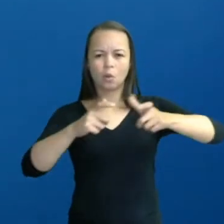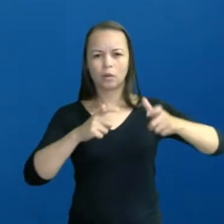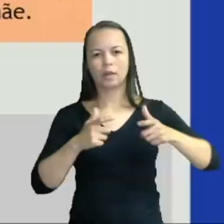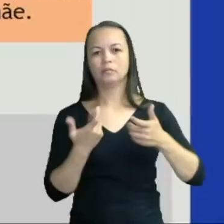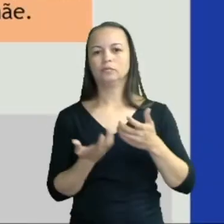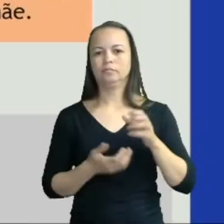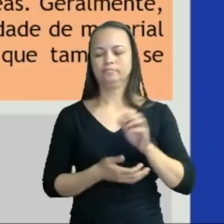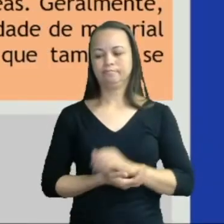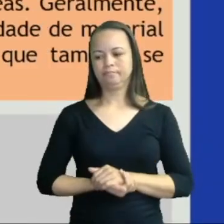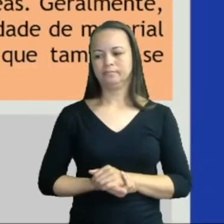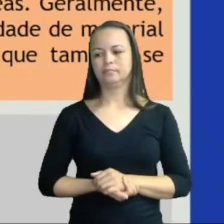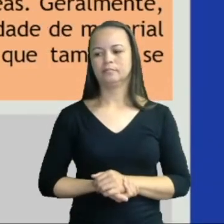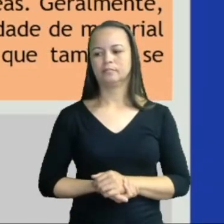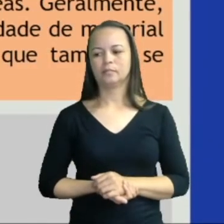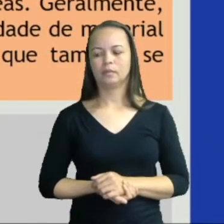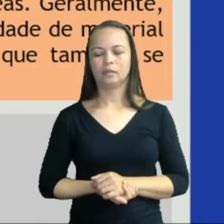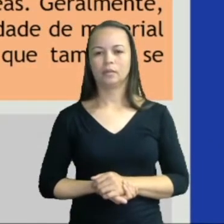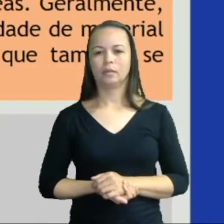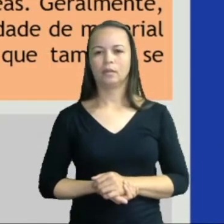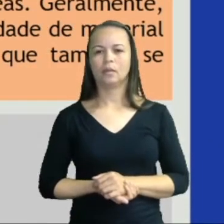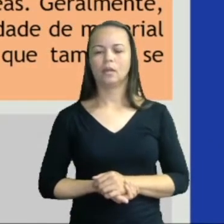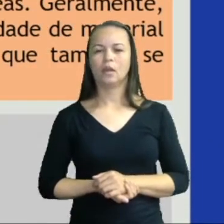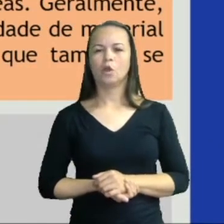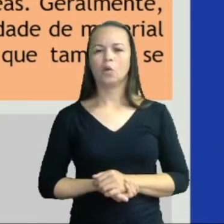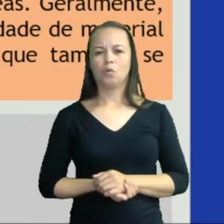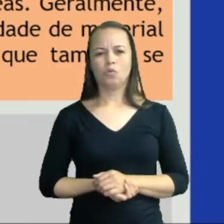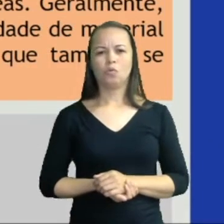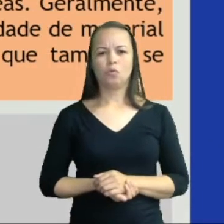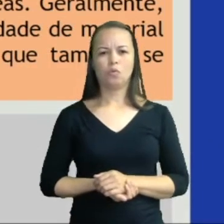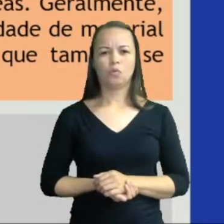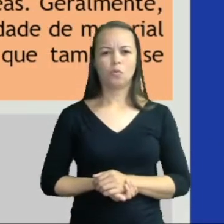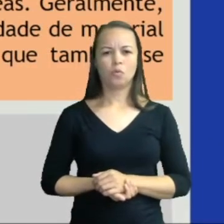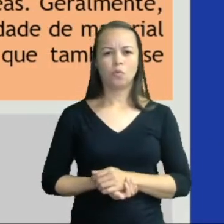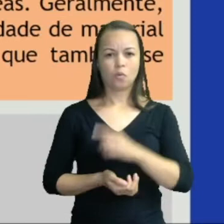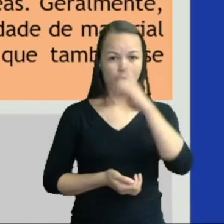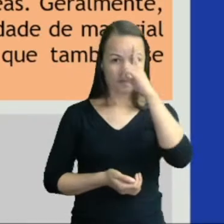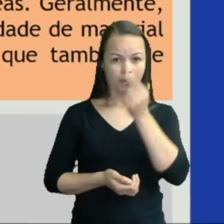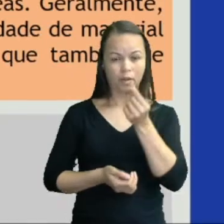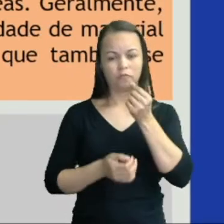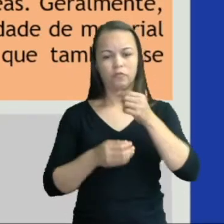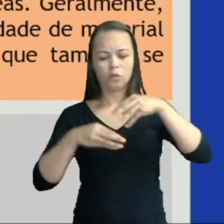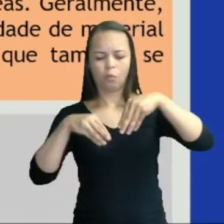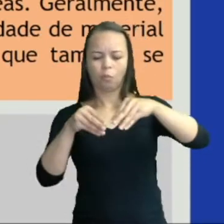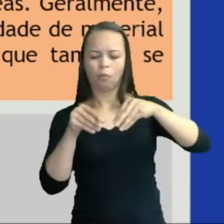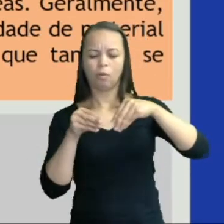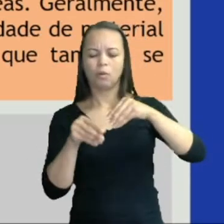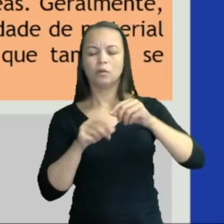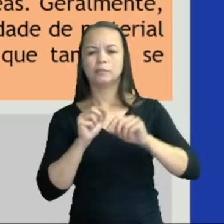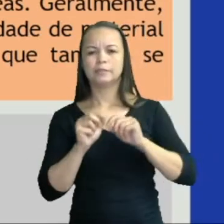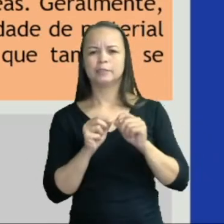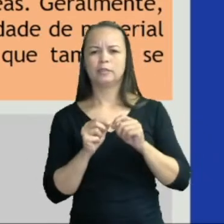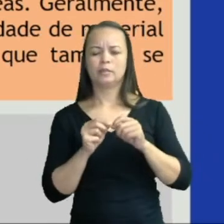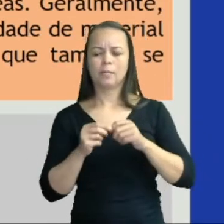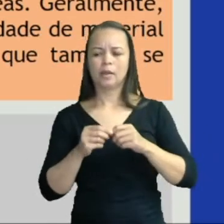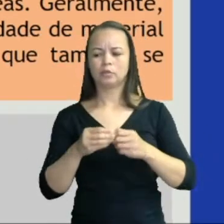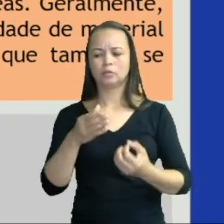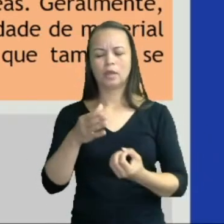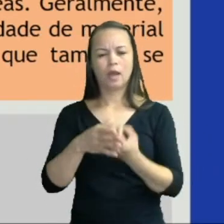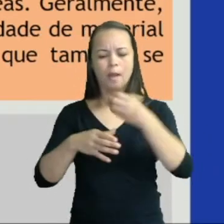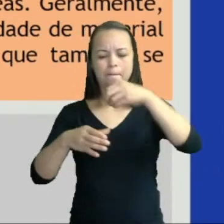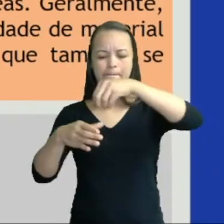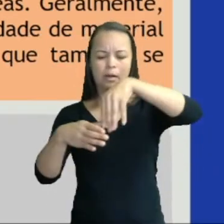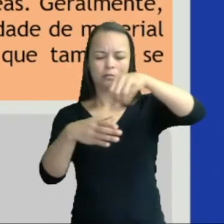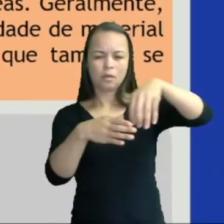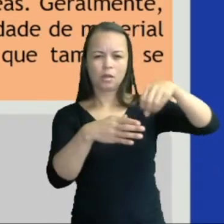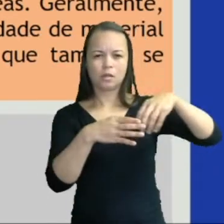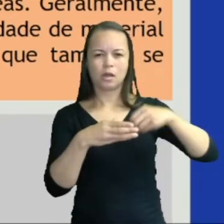ver? Ó, perfil do solo. Essa parte onde está a plantação, a